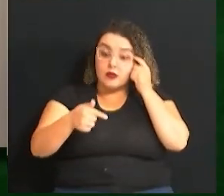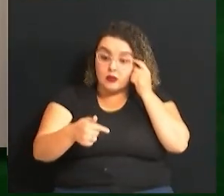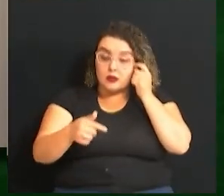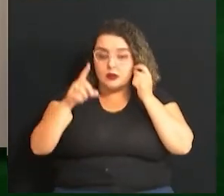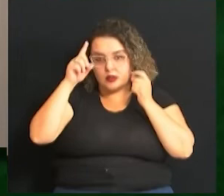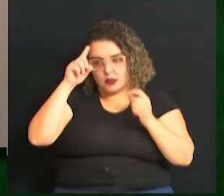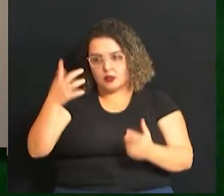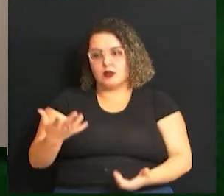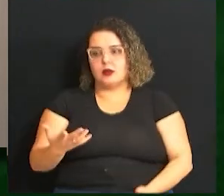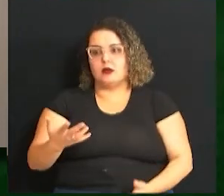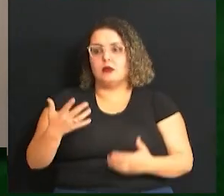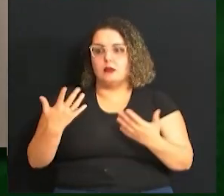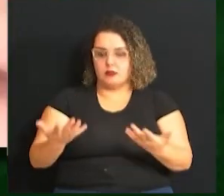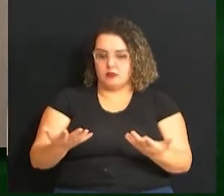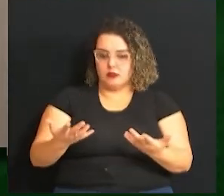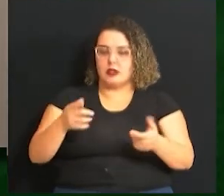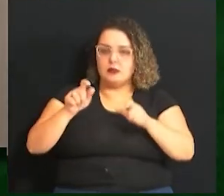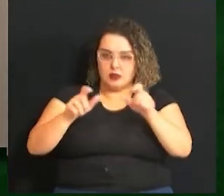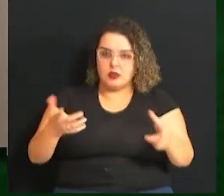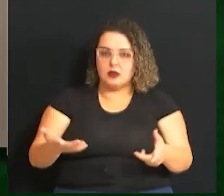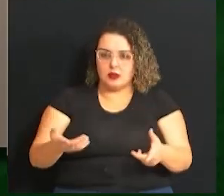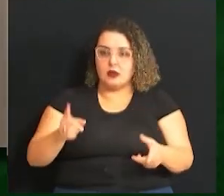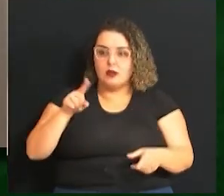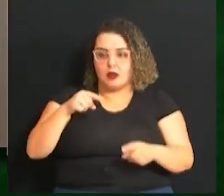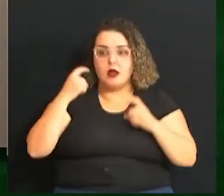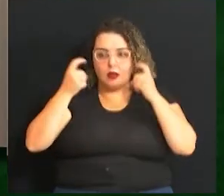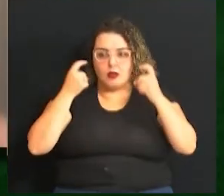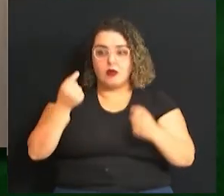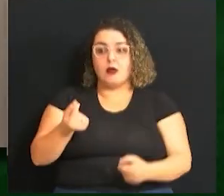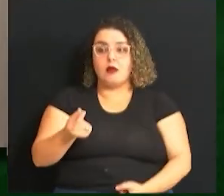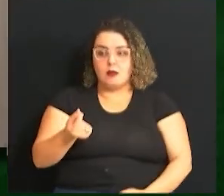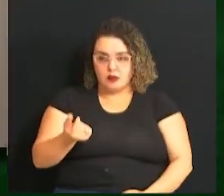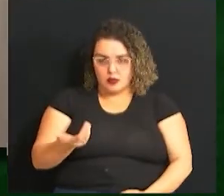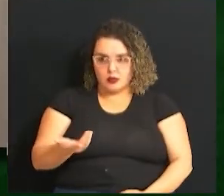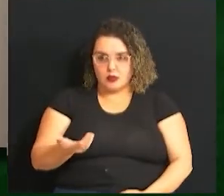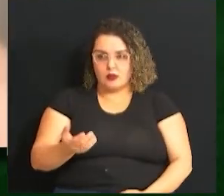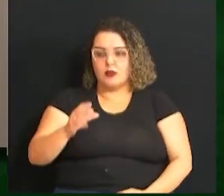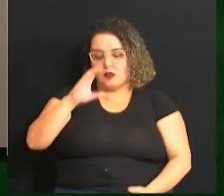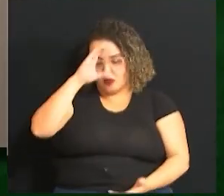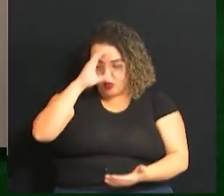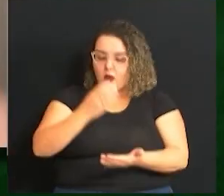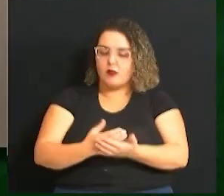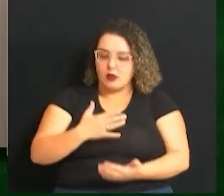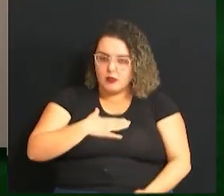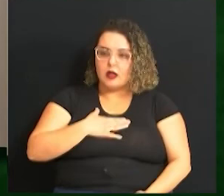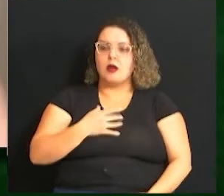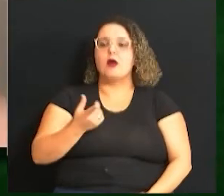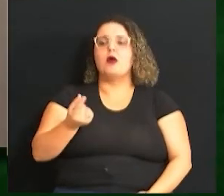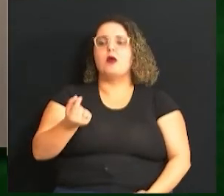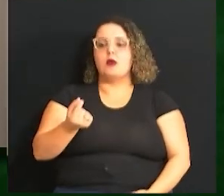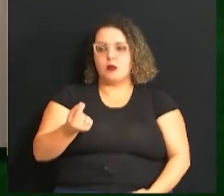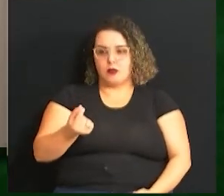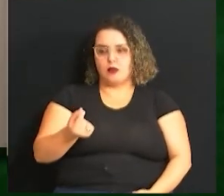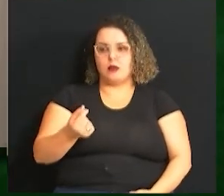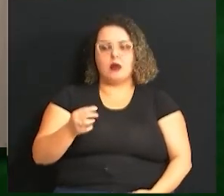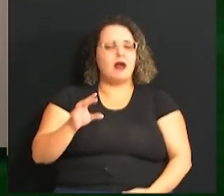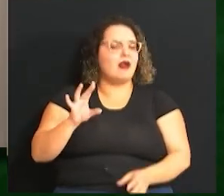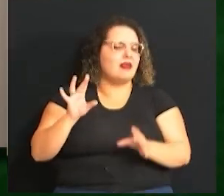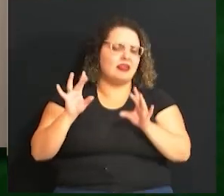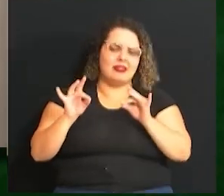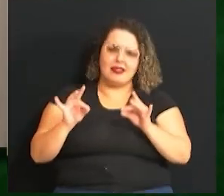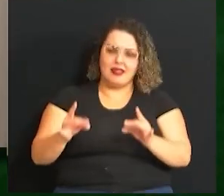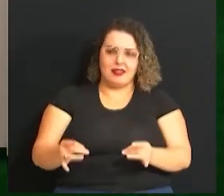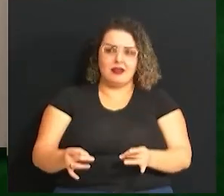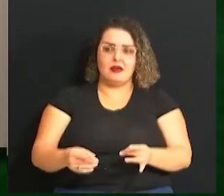considerar os 7 dias úteis, tá? Mas, gente, essa preocupação do valor, confia em mim, o valor vai ser um